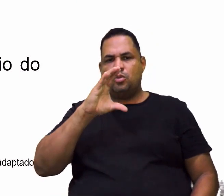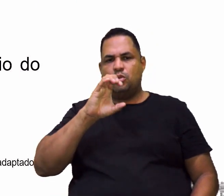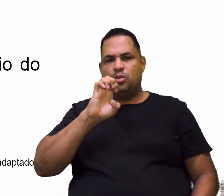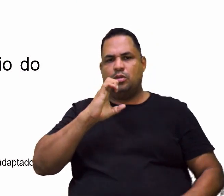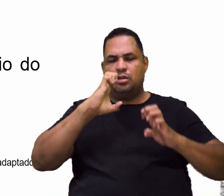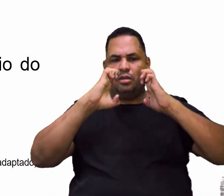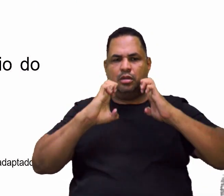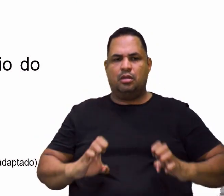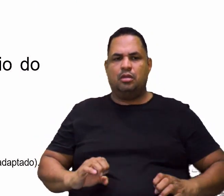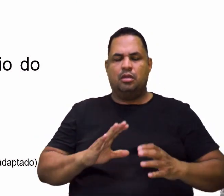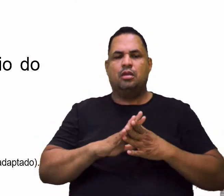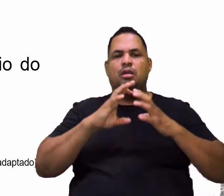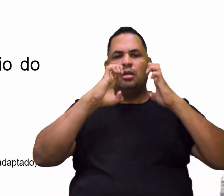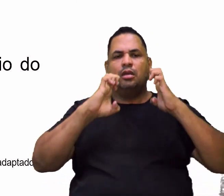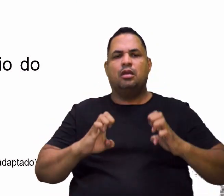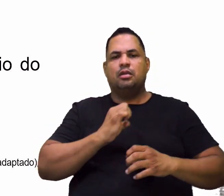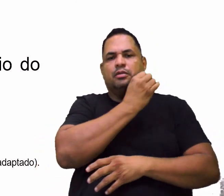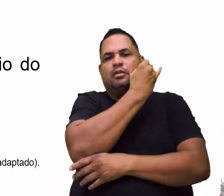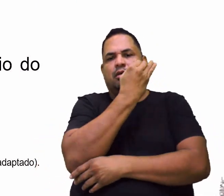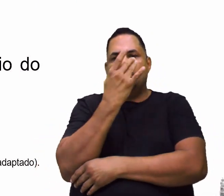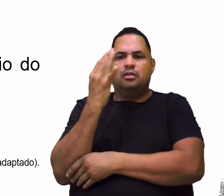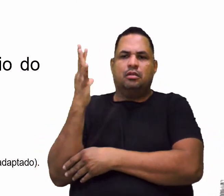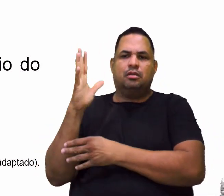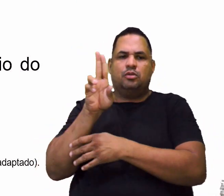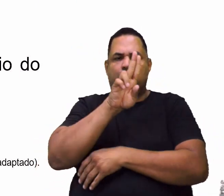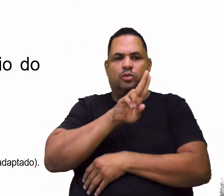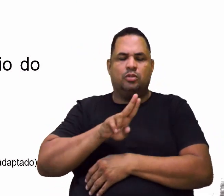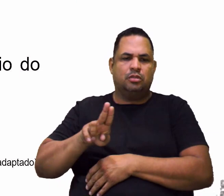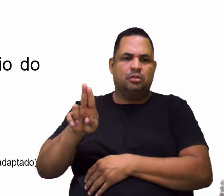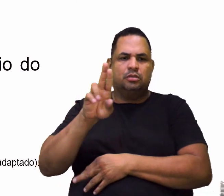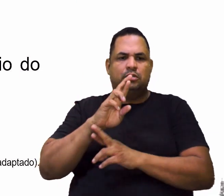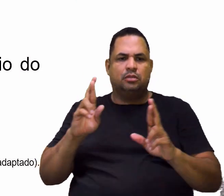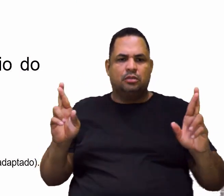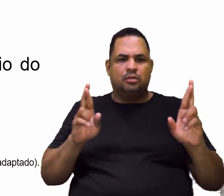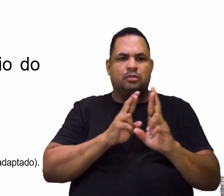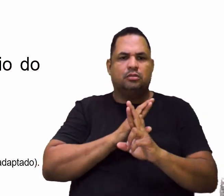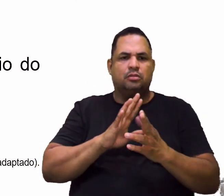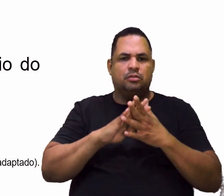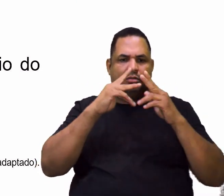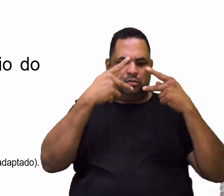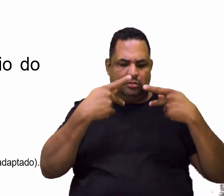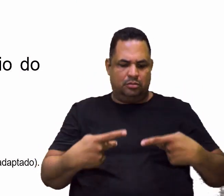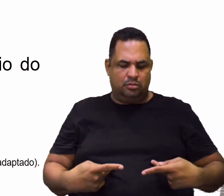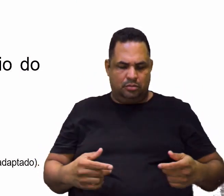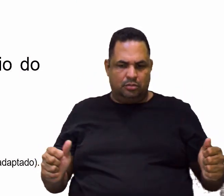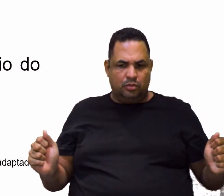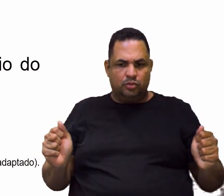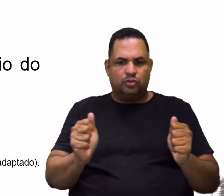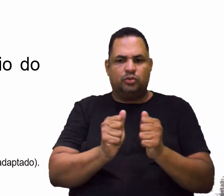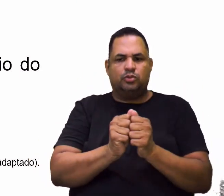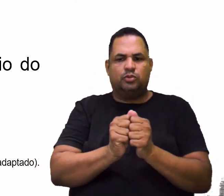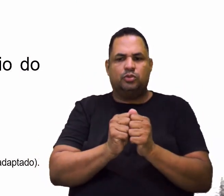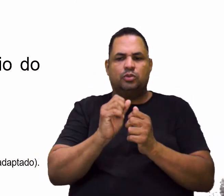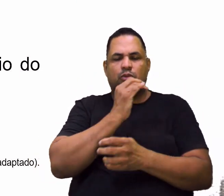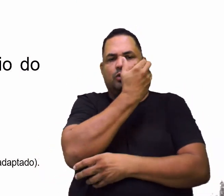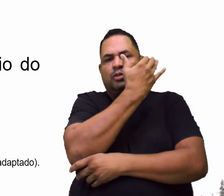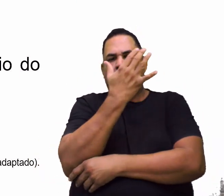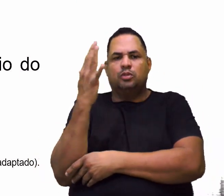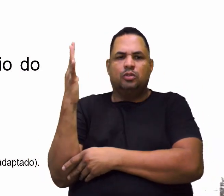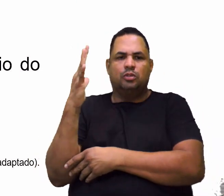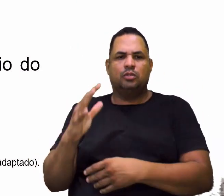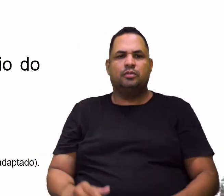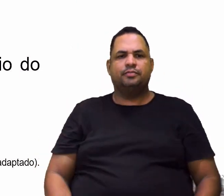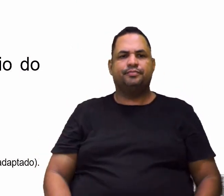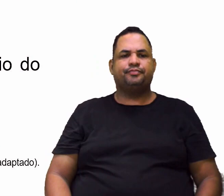Ecoética ou ética ambiental é o ramo da ética aplicada, que trata das relações do ser humano com a natureza. Do eu, olha